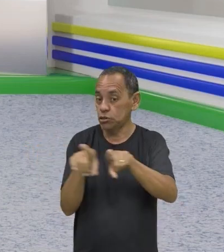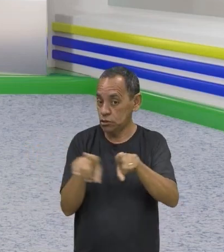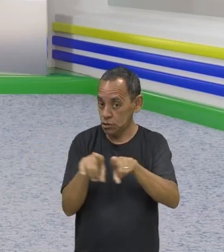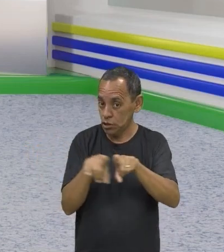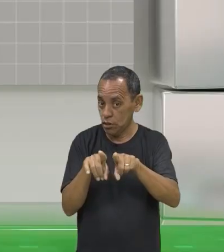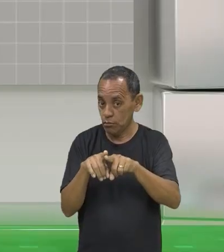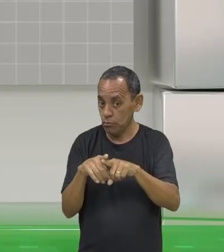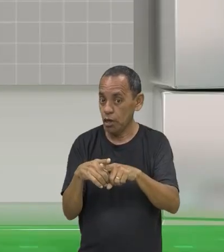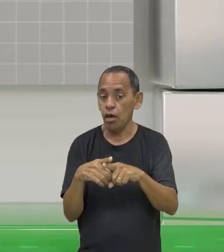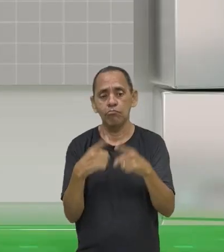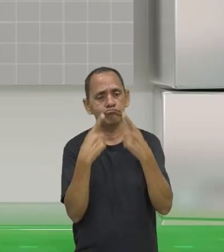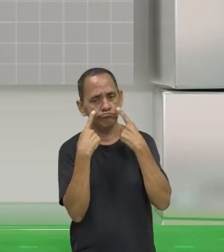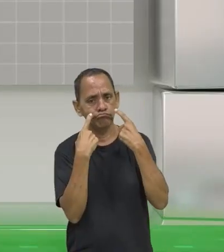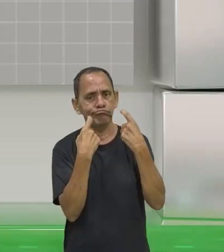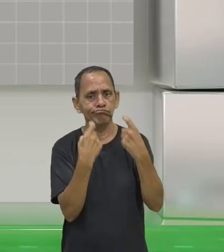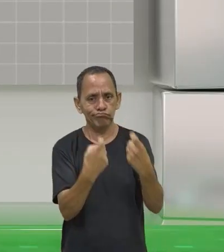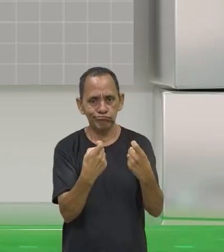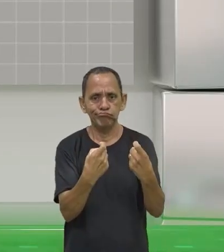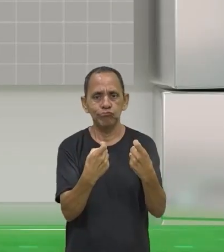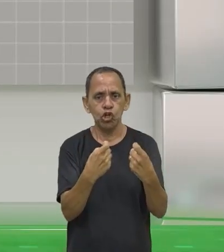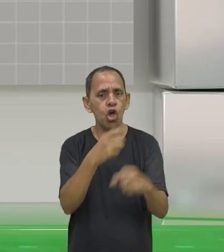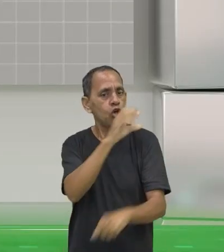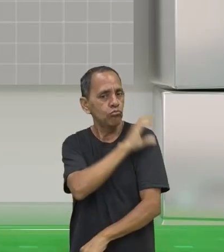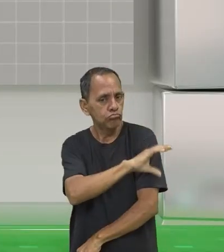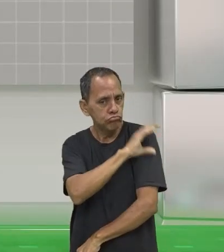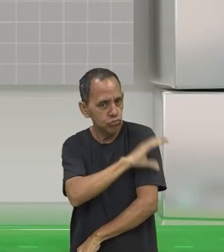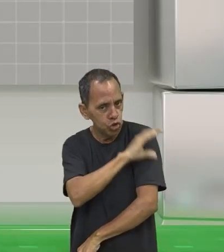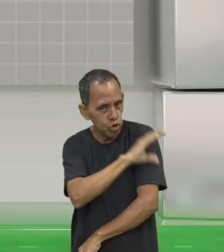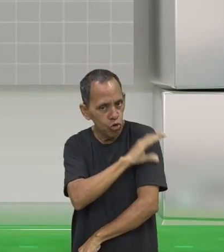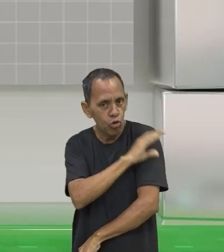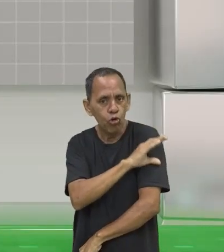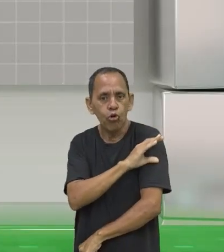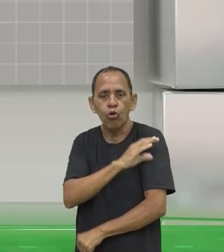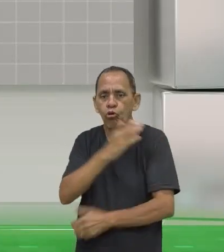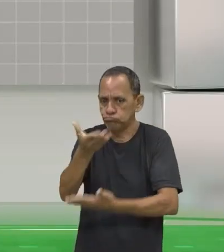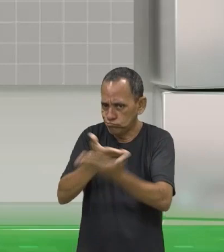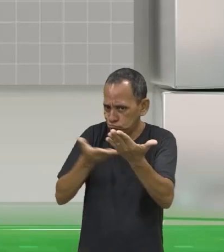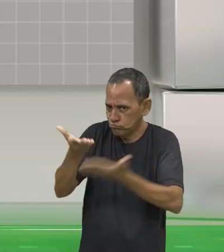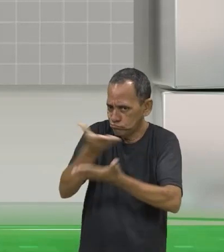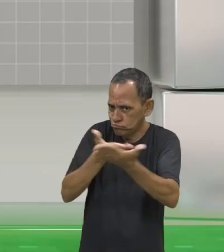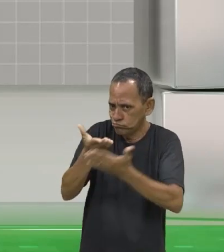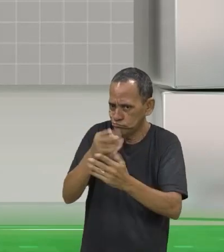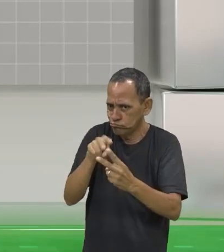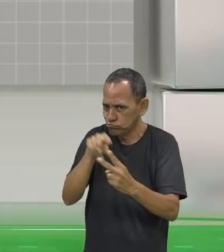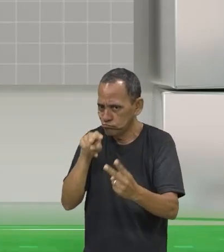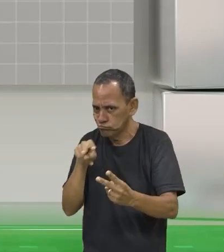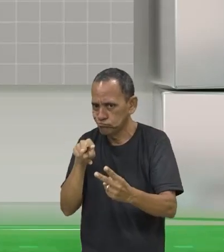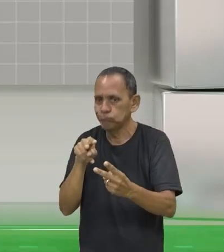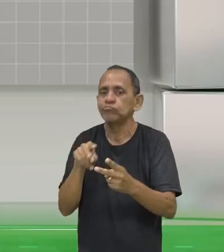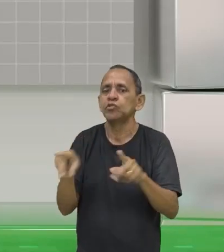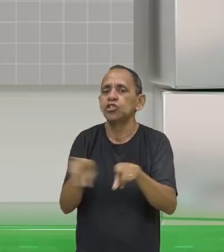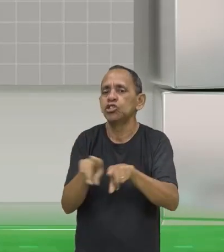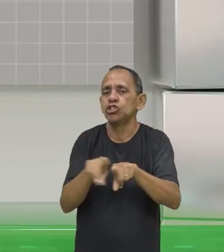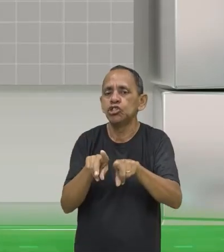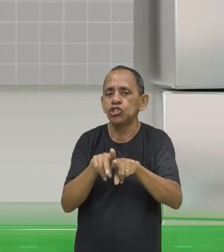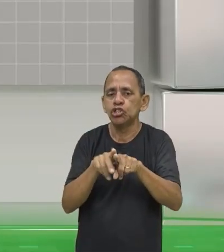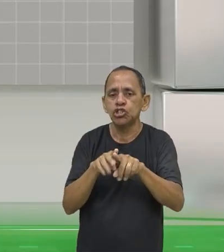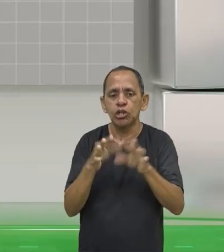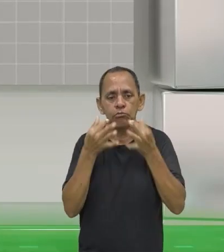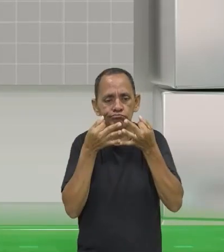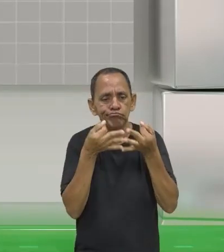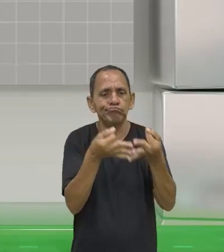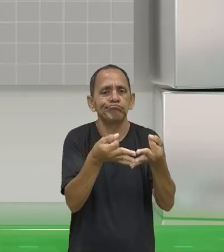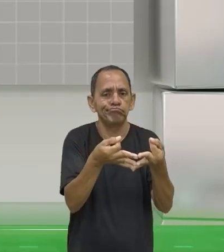que os coordenadores, né, o coordenador do mediado, ele também fique atento a esse documento,